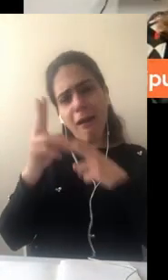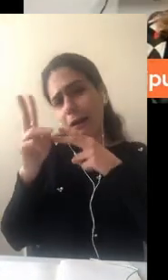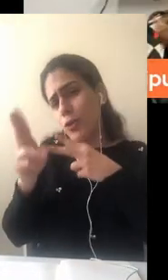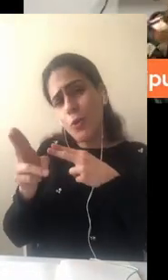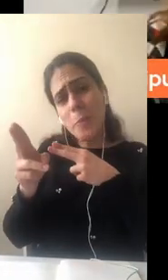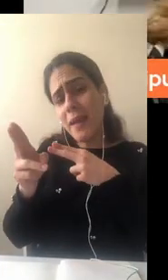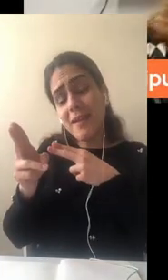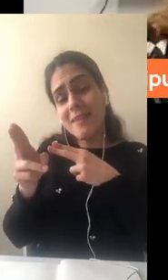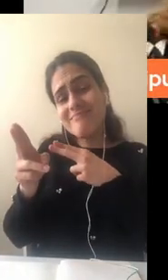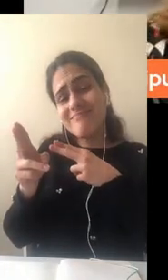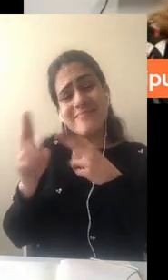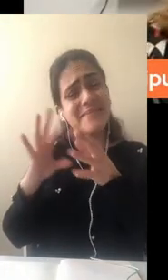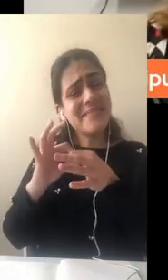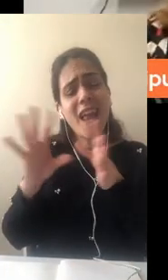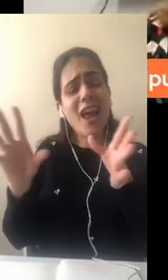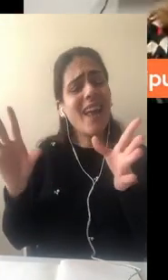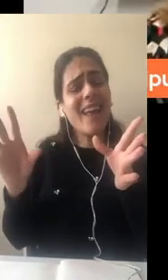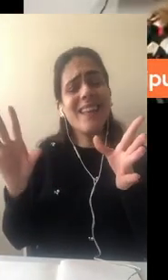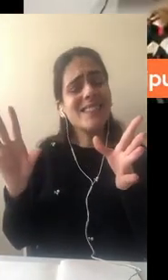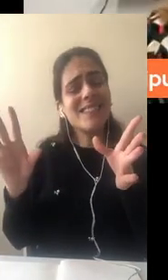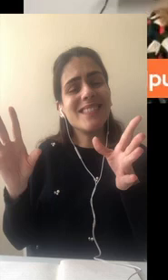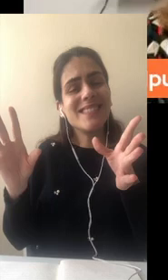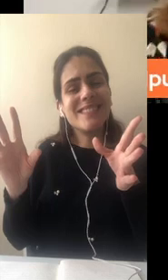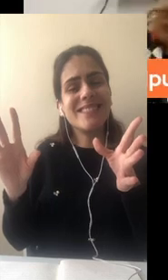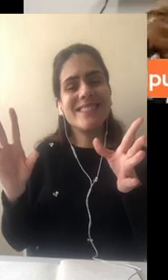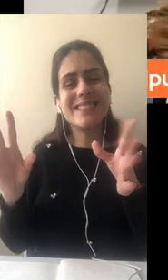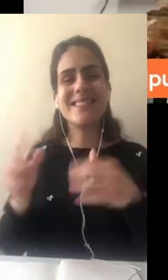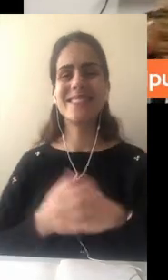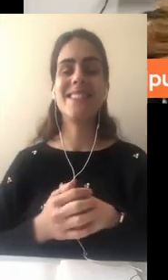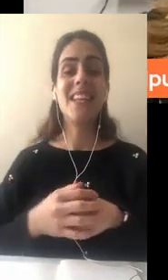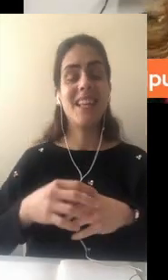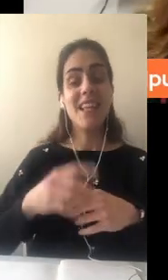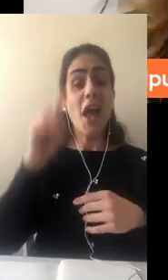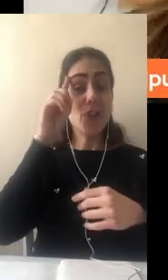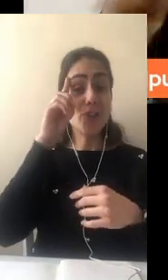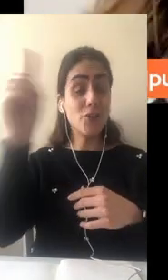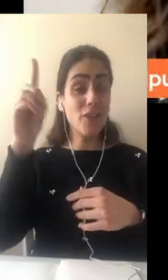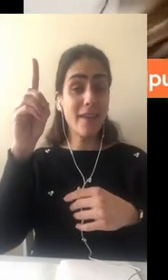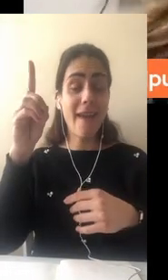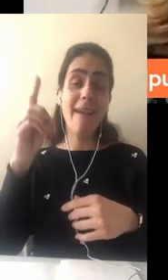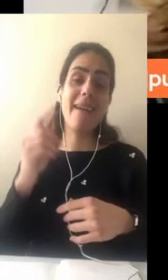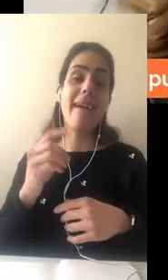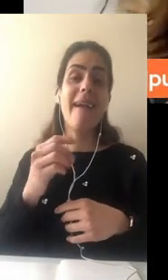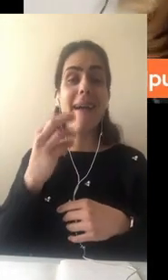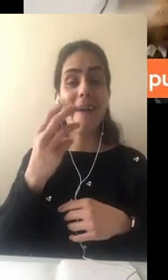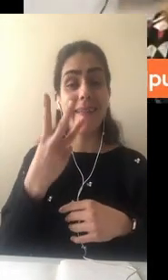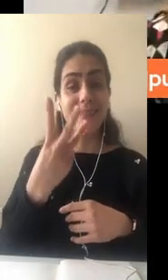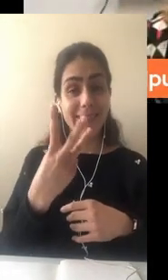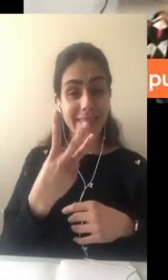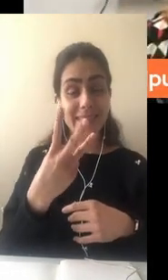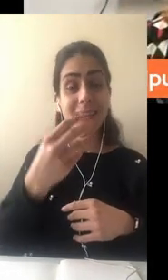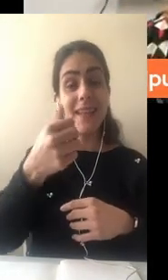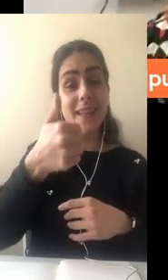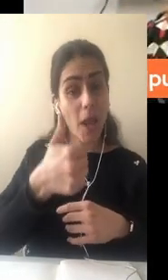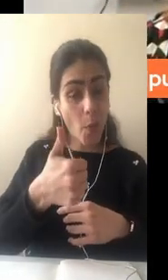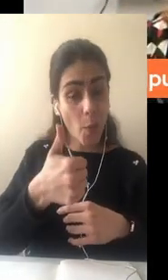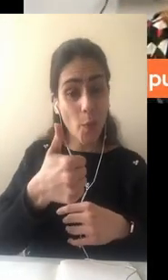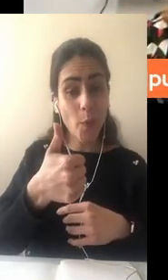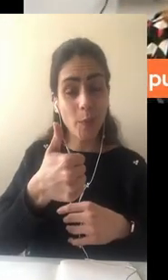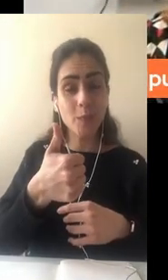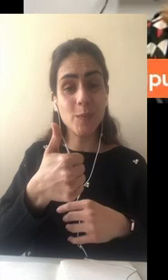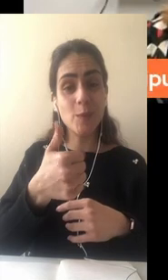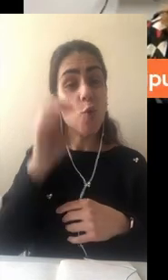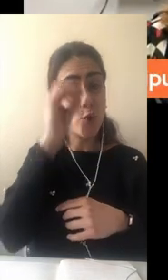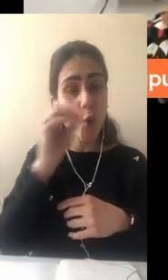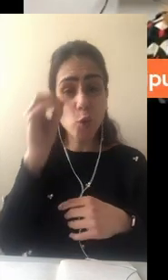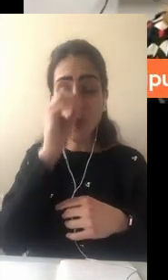não tô mesmo. fora. E vai ter eu amo, que vai ficar, mãe, eu quero muito. Para esse, fica na